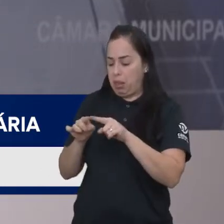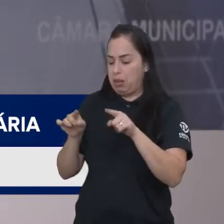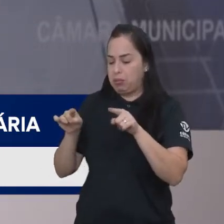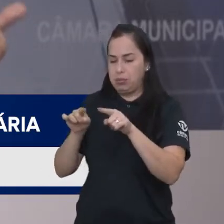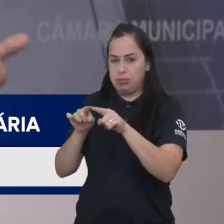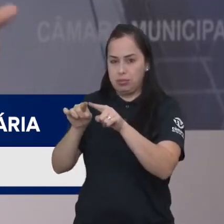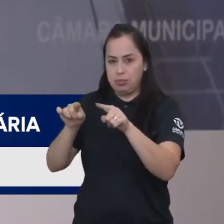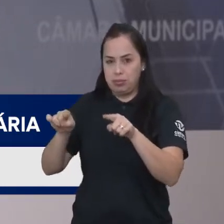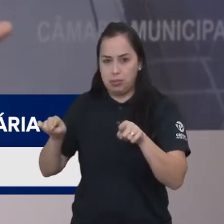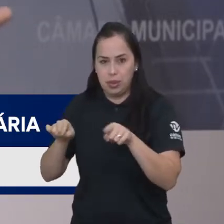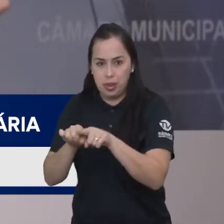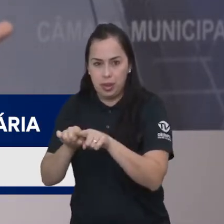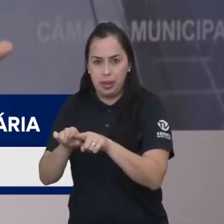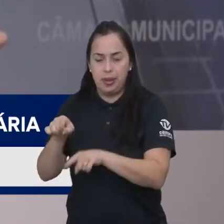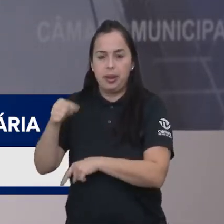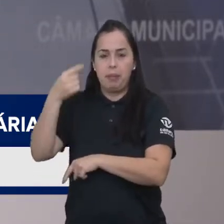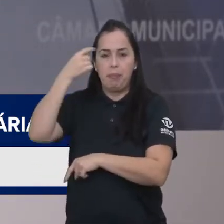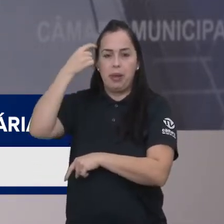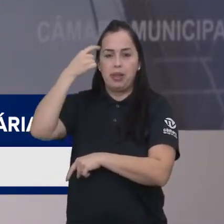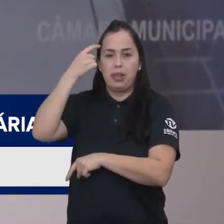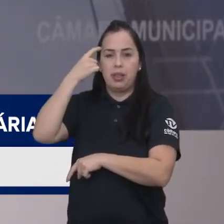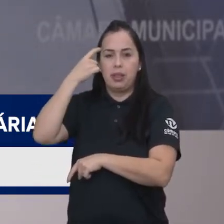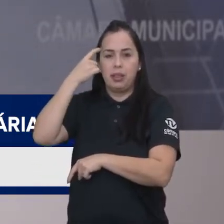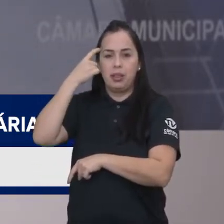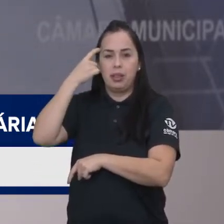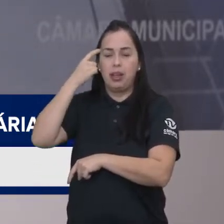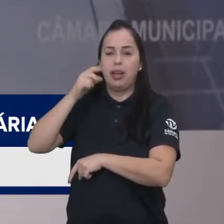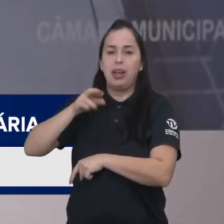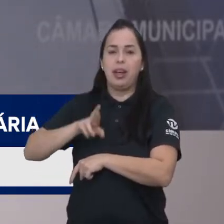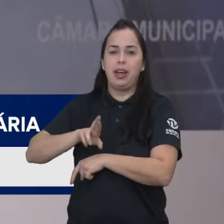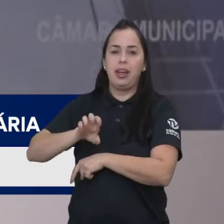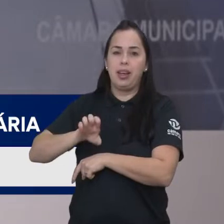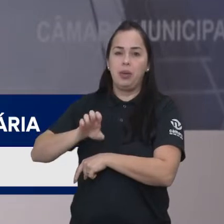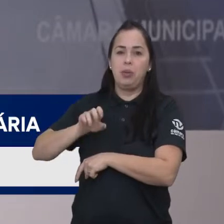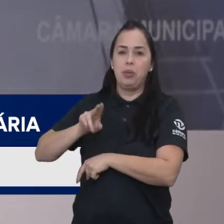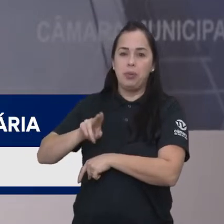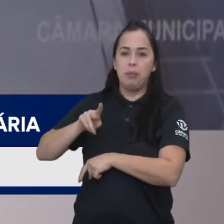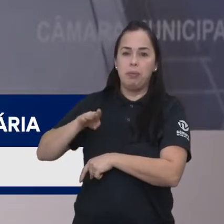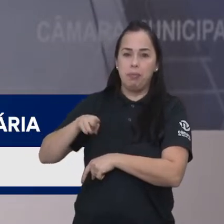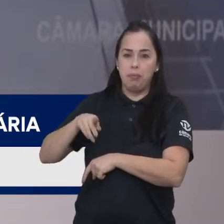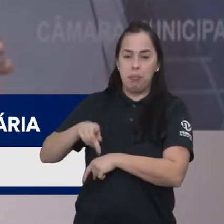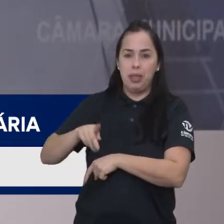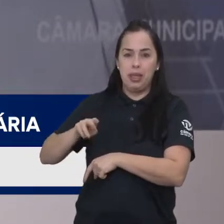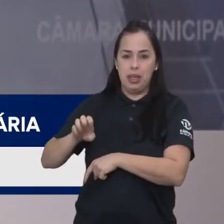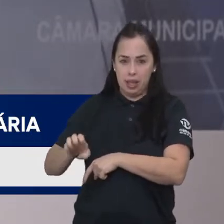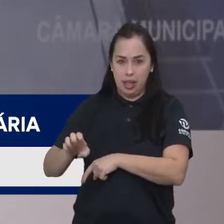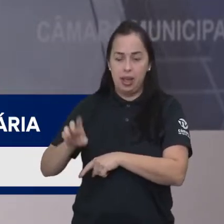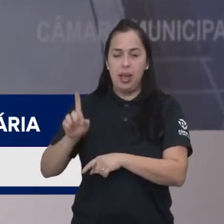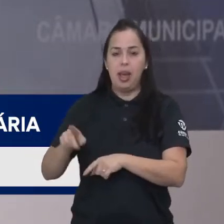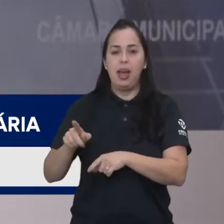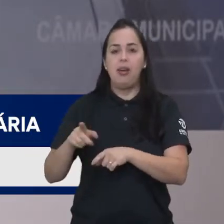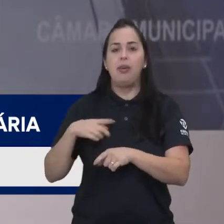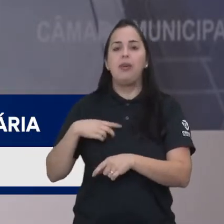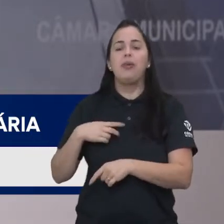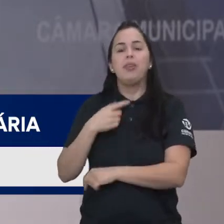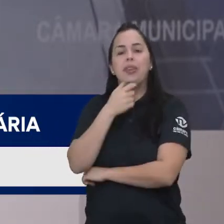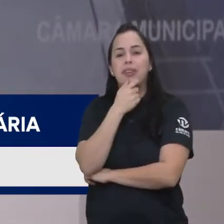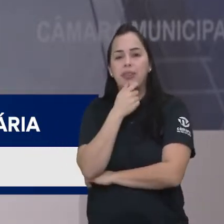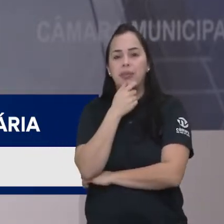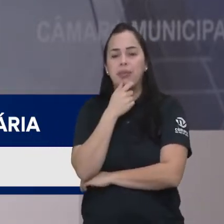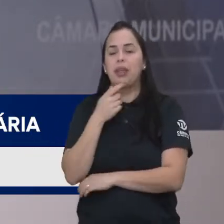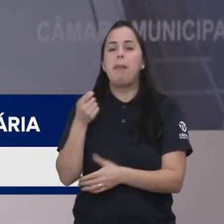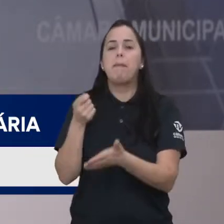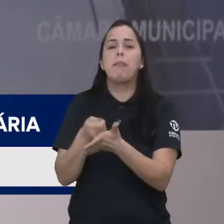núcleos de interesse social que foram enquadrados como REURB-E. REURB-E, para quem não sabe, é REURB de interesse específico. A diferença